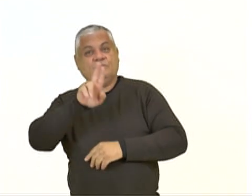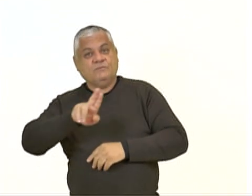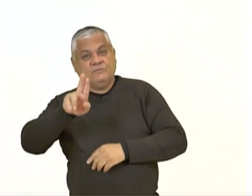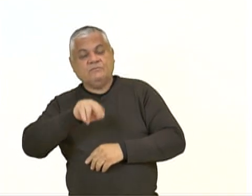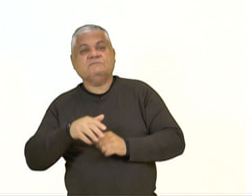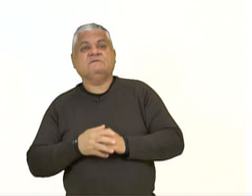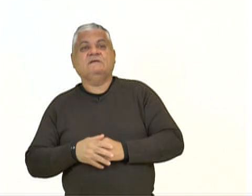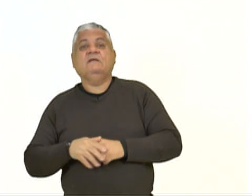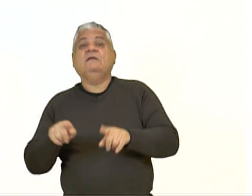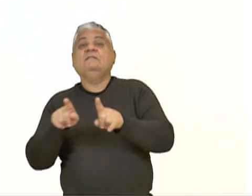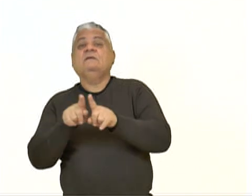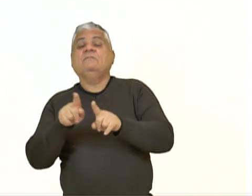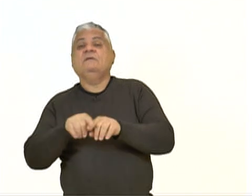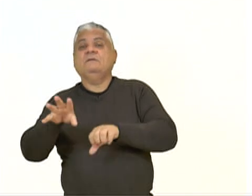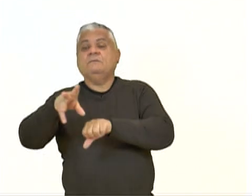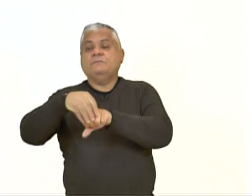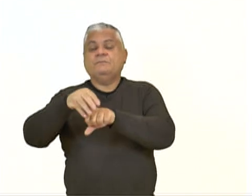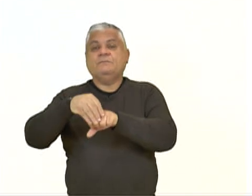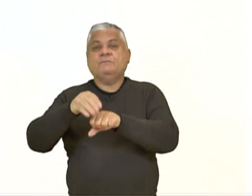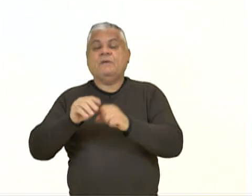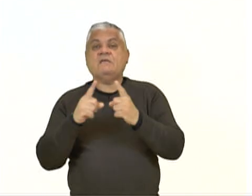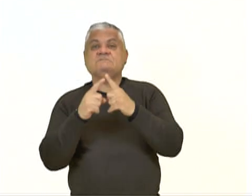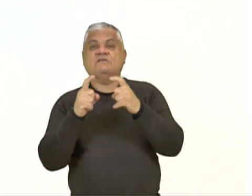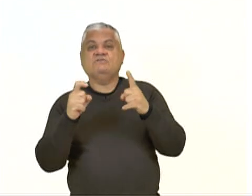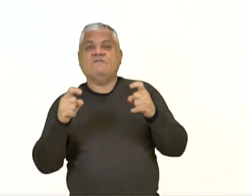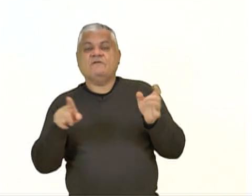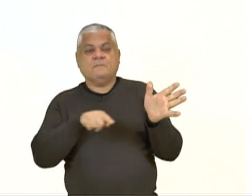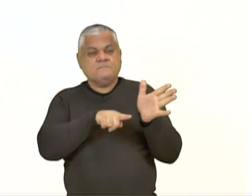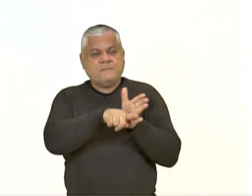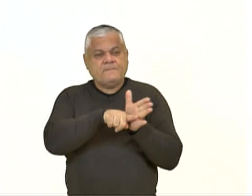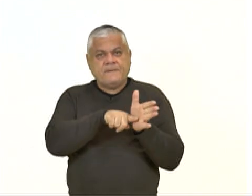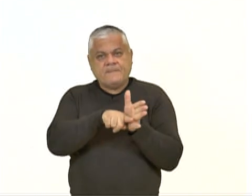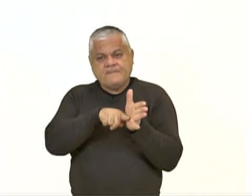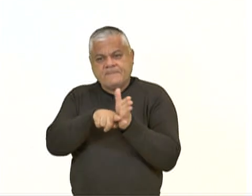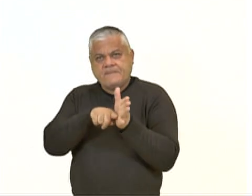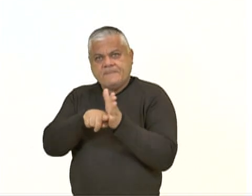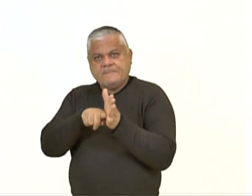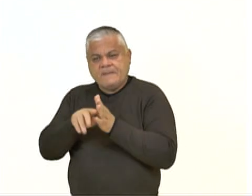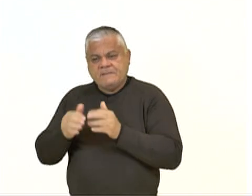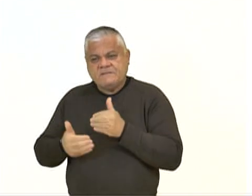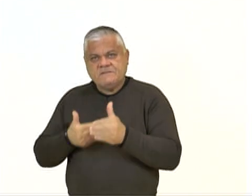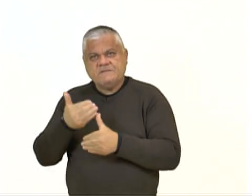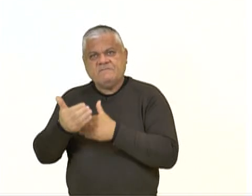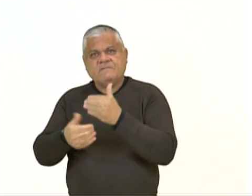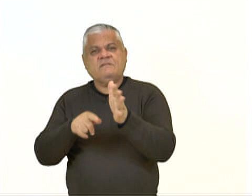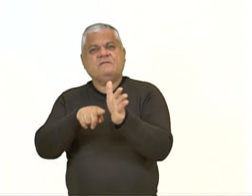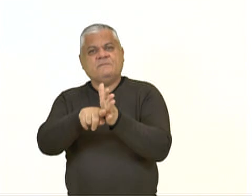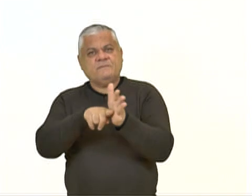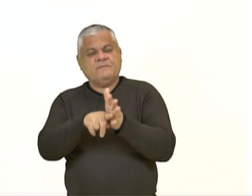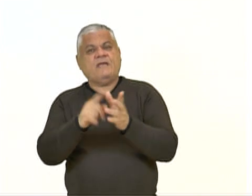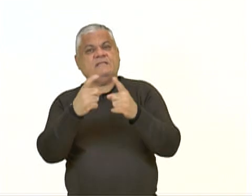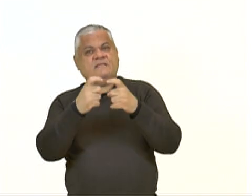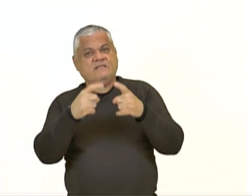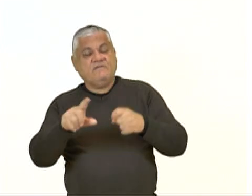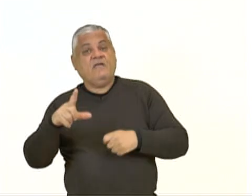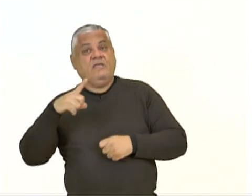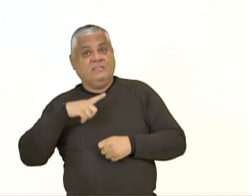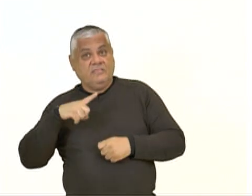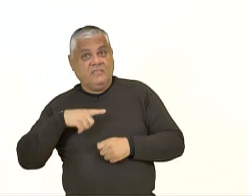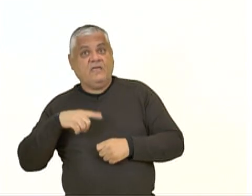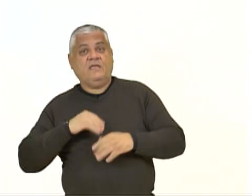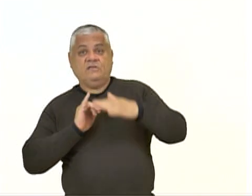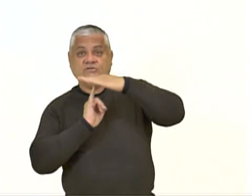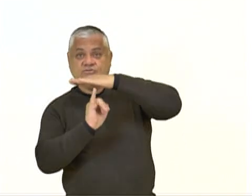utilizados. Os conhecimentos científicos, a pesquisa, né, o desenvolvimento de pesquisa. Nós temos institutos